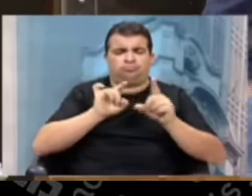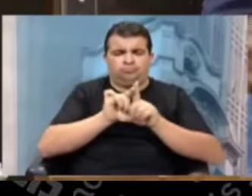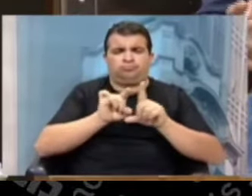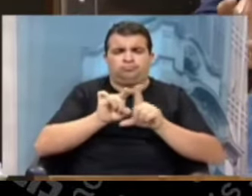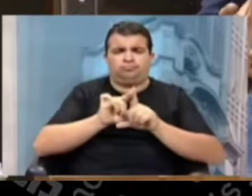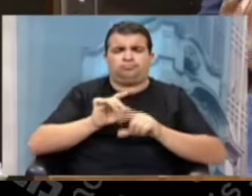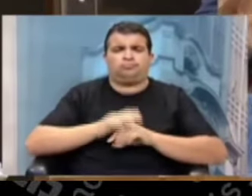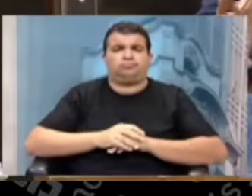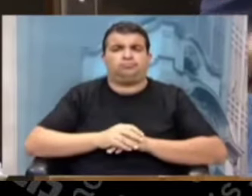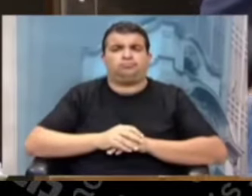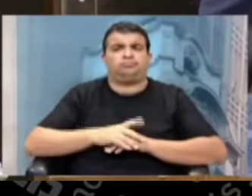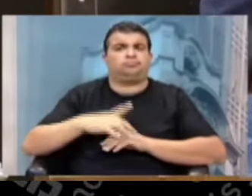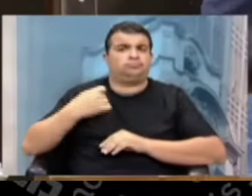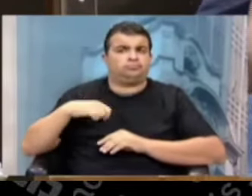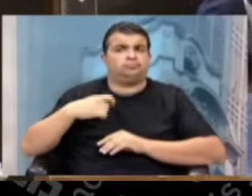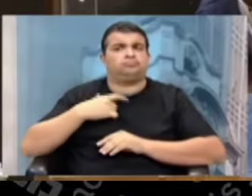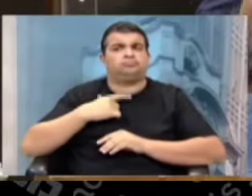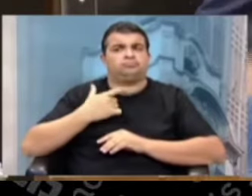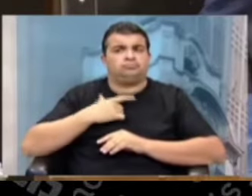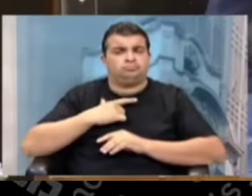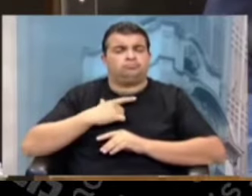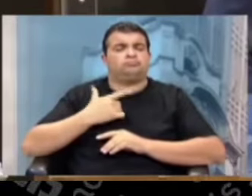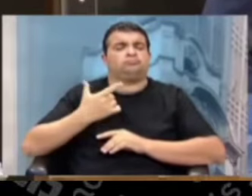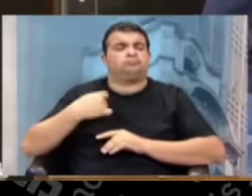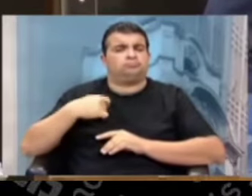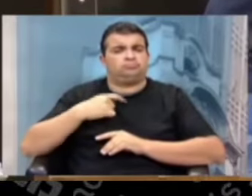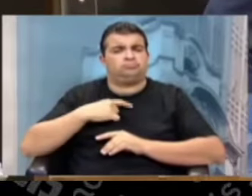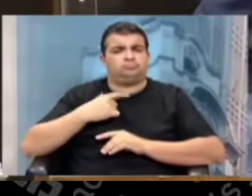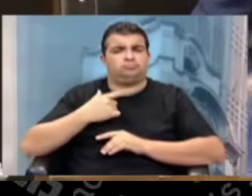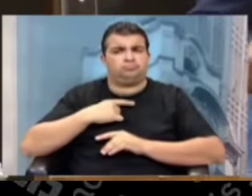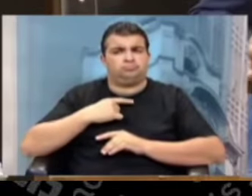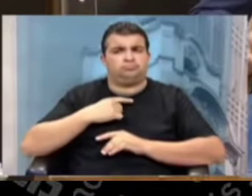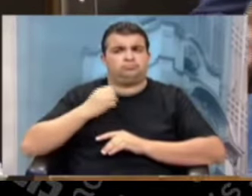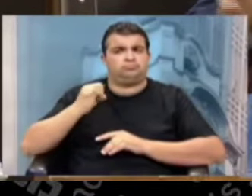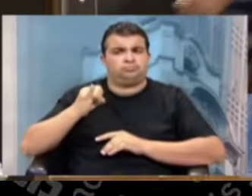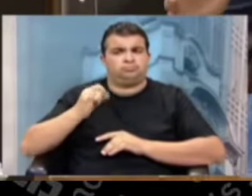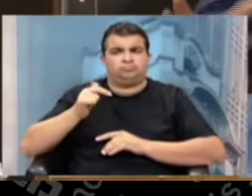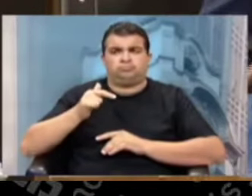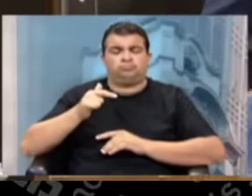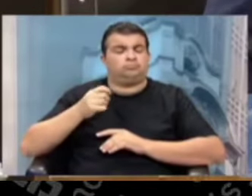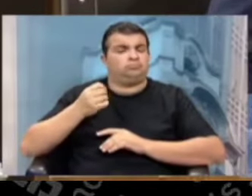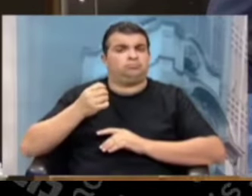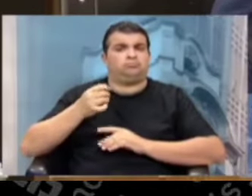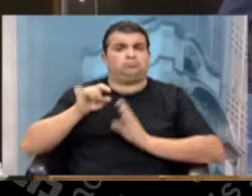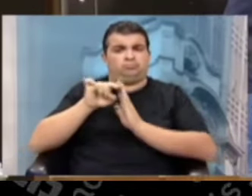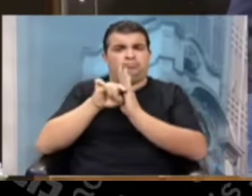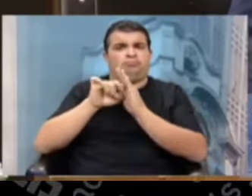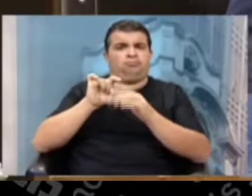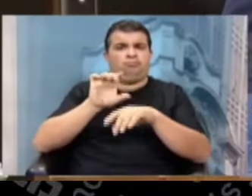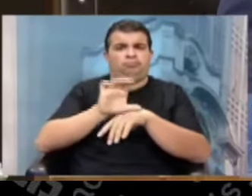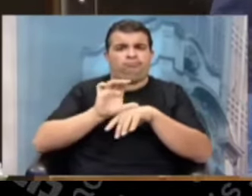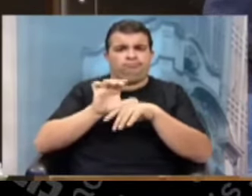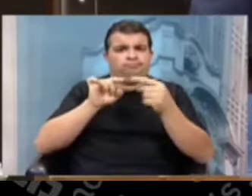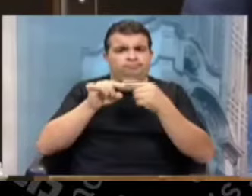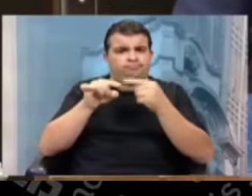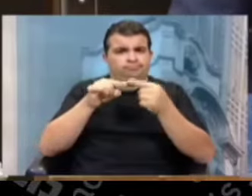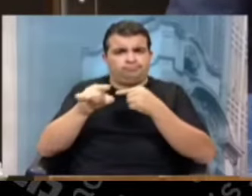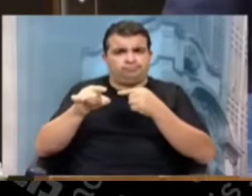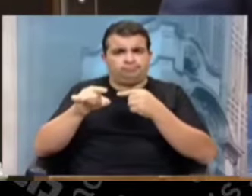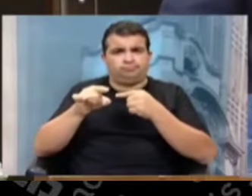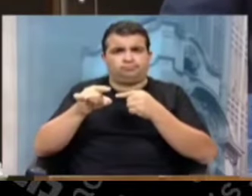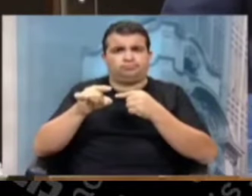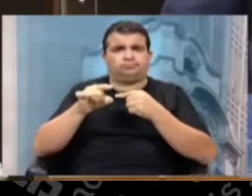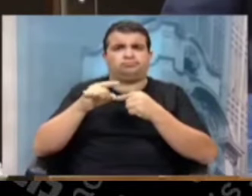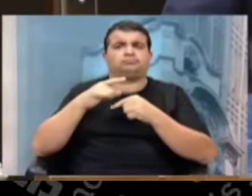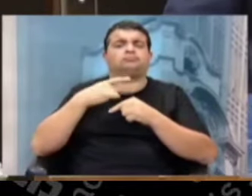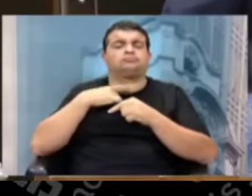Em primeiro lugar, deveríamos ter, então, no mínimo, se nós não vamos considerar inconstitucional, que